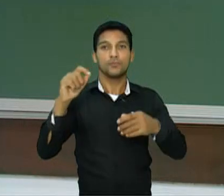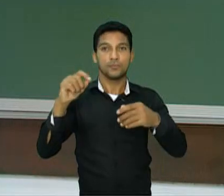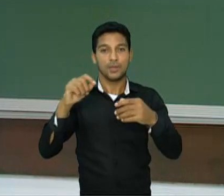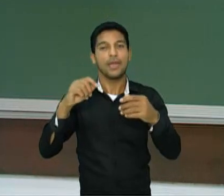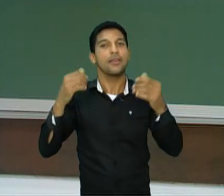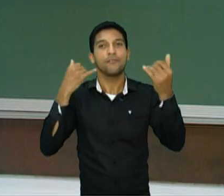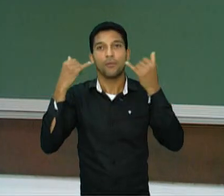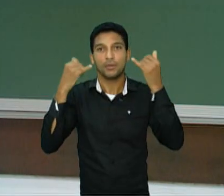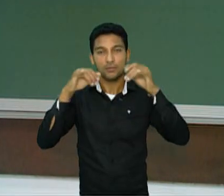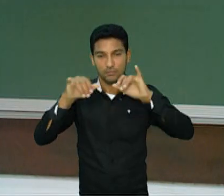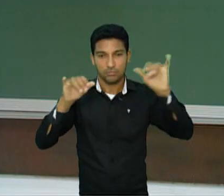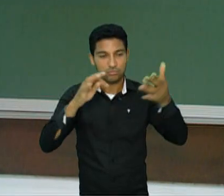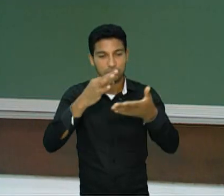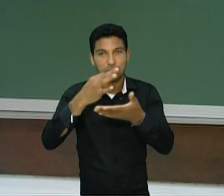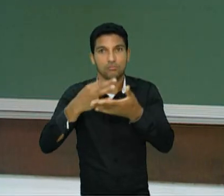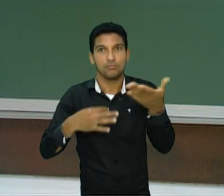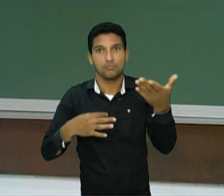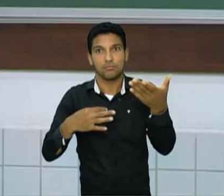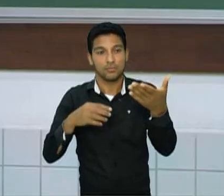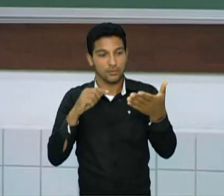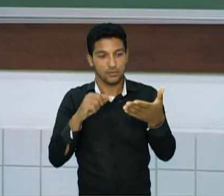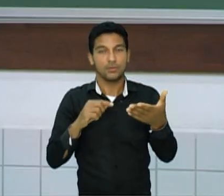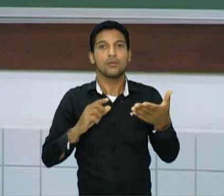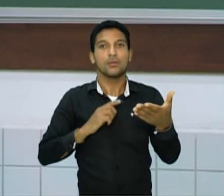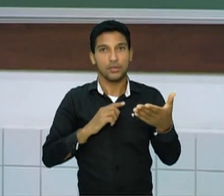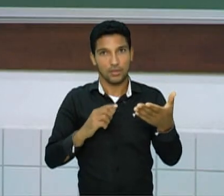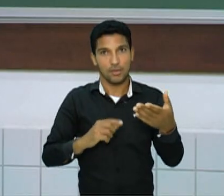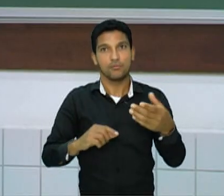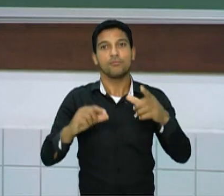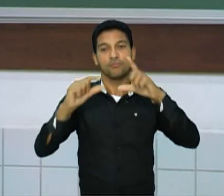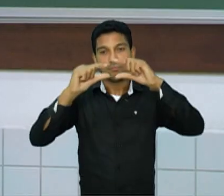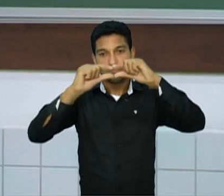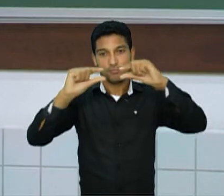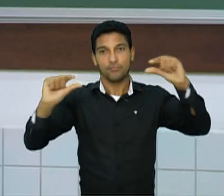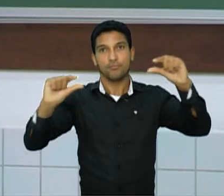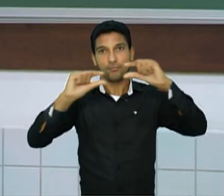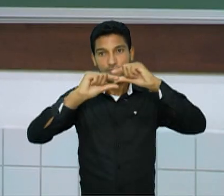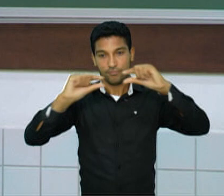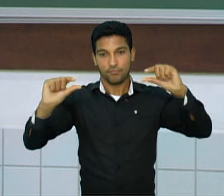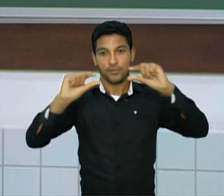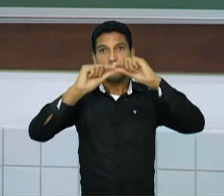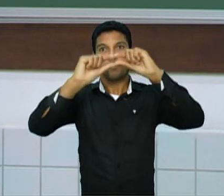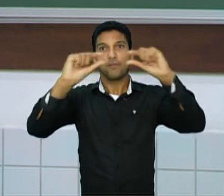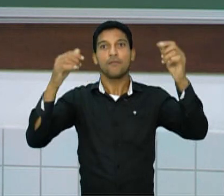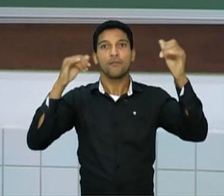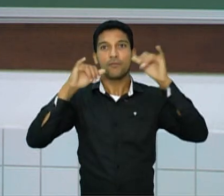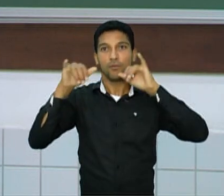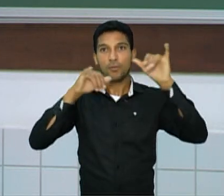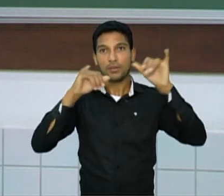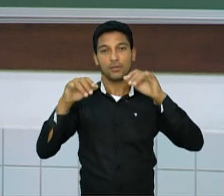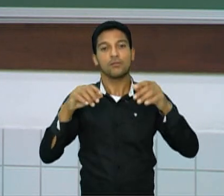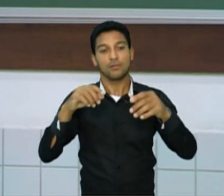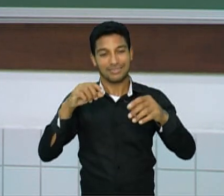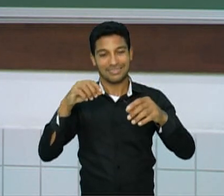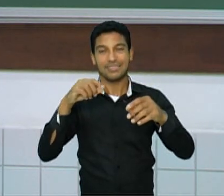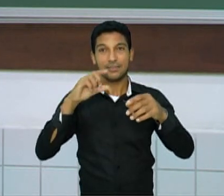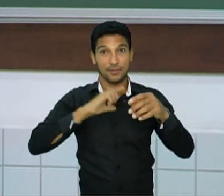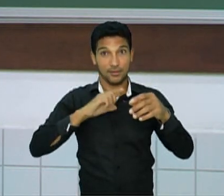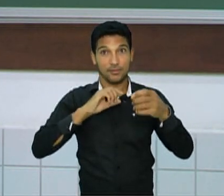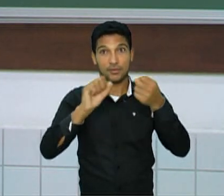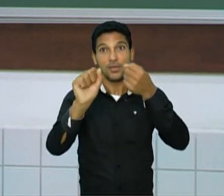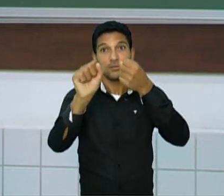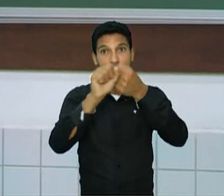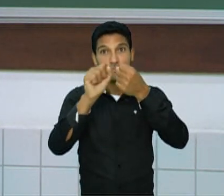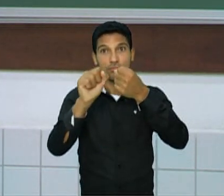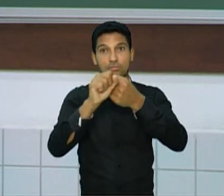tratadas. E aí tem muita substância, muitas informações substantivas. Por isso